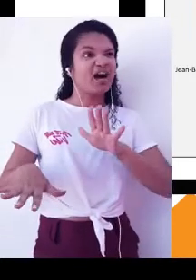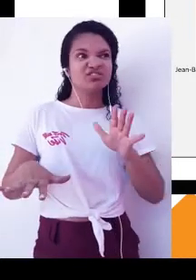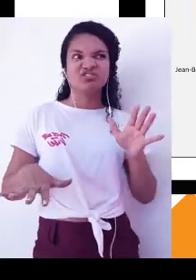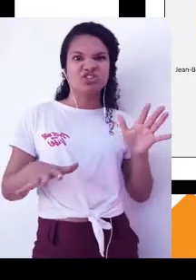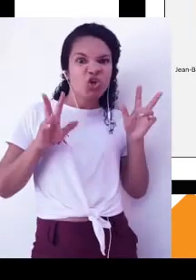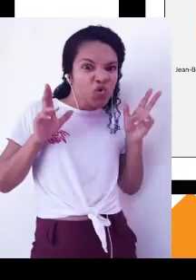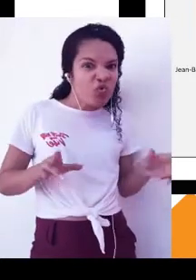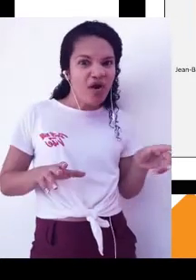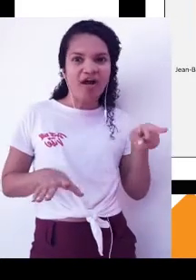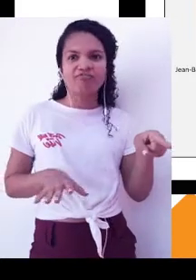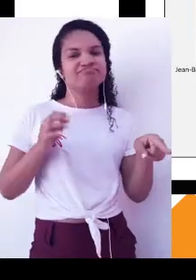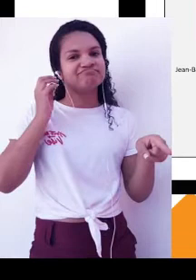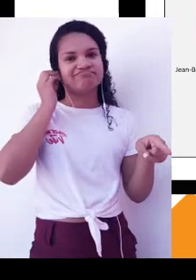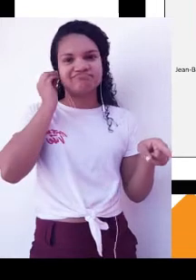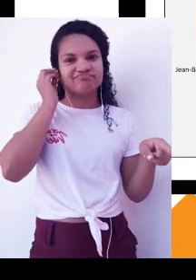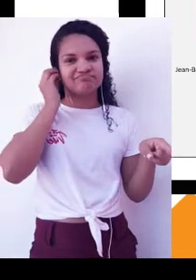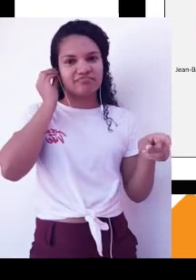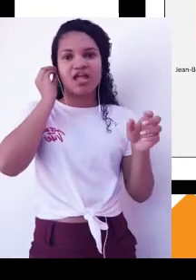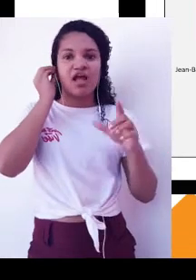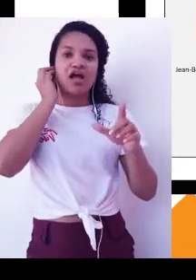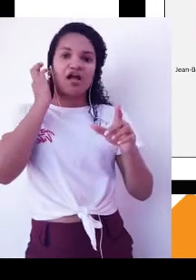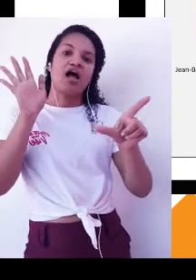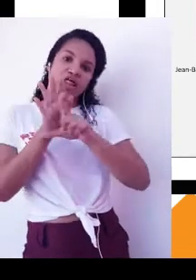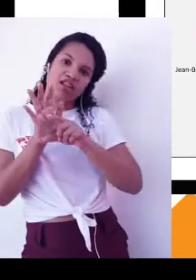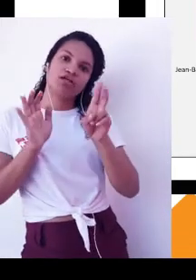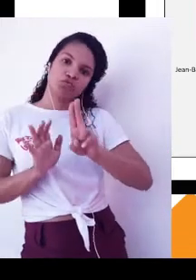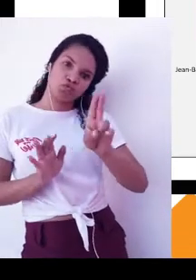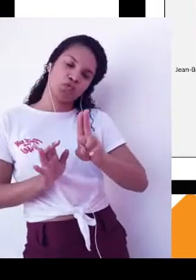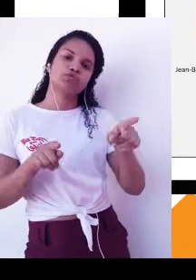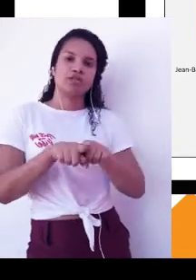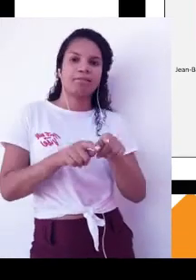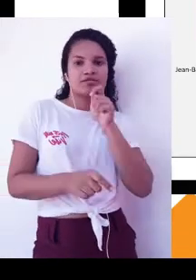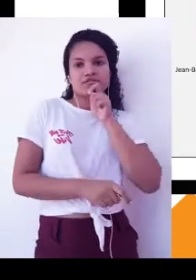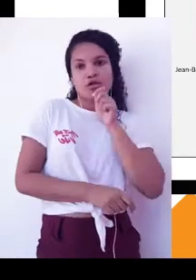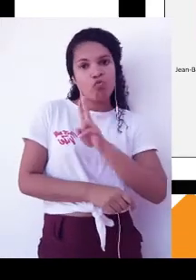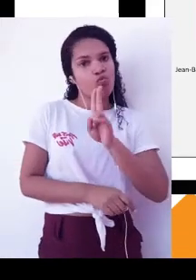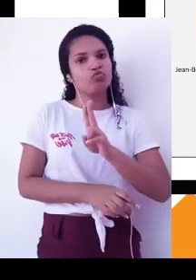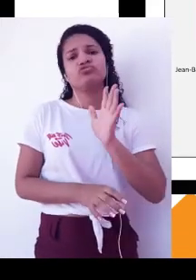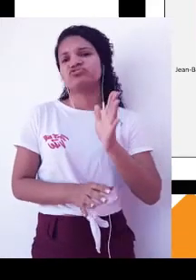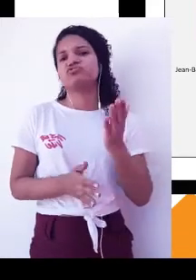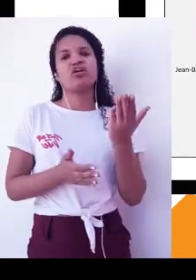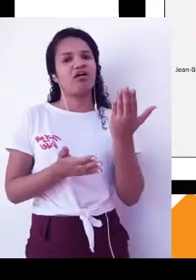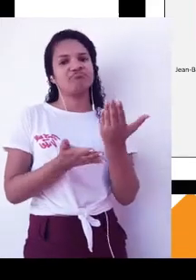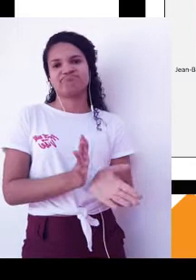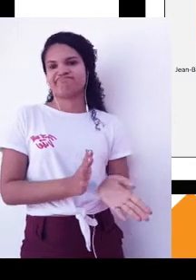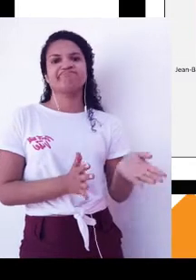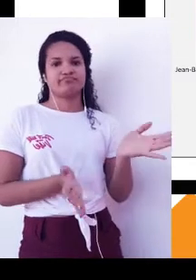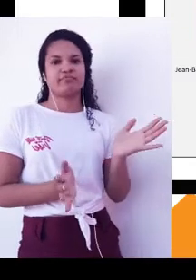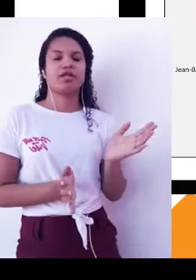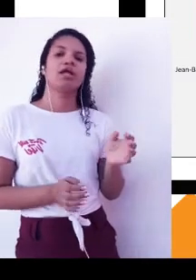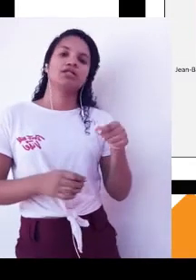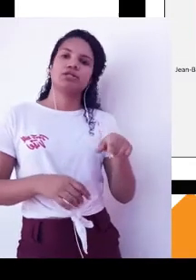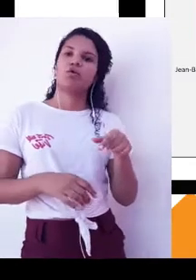lei do uso e do desuso é um conceito que já foi derrubado e a transmissão de caracteres adquiridos não ocorre.